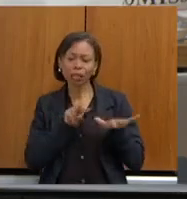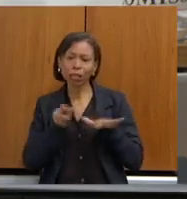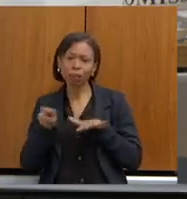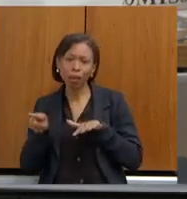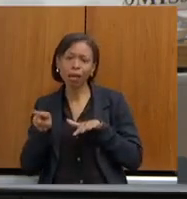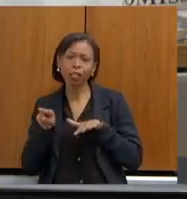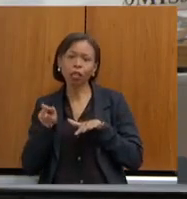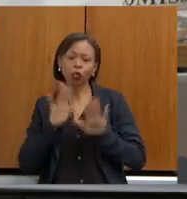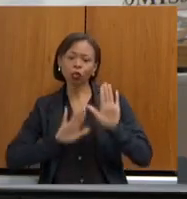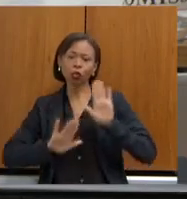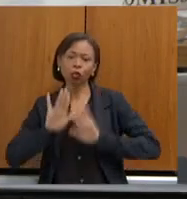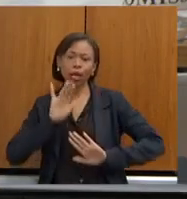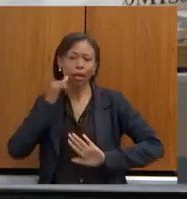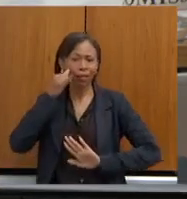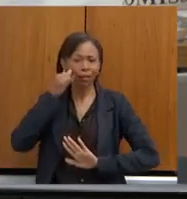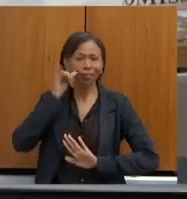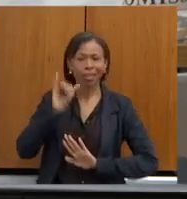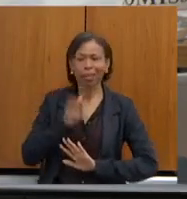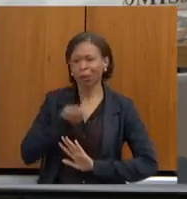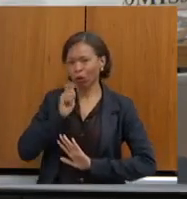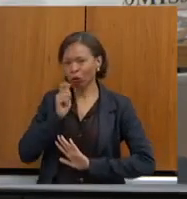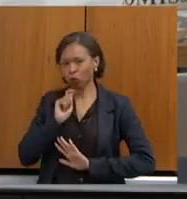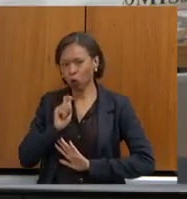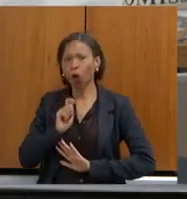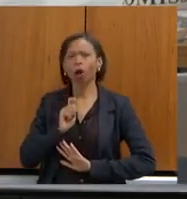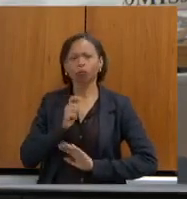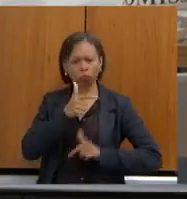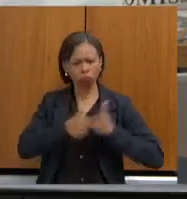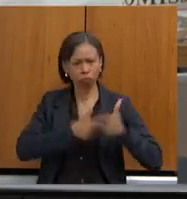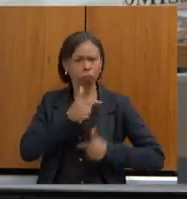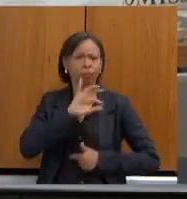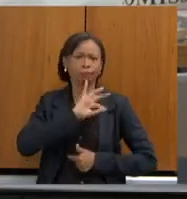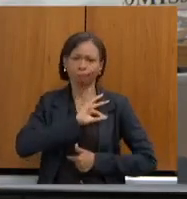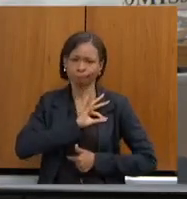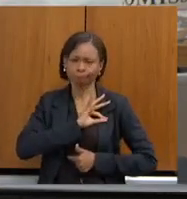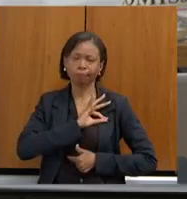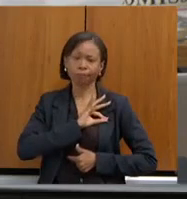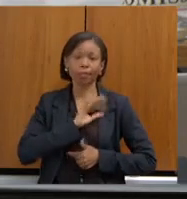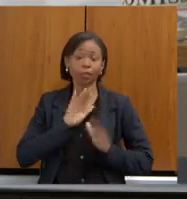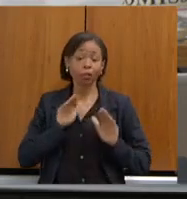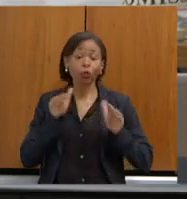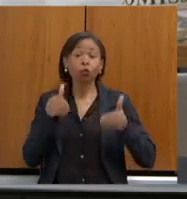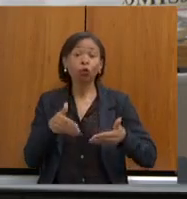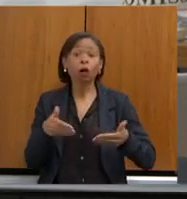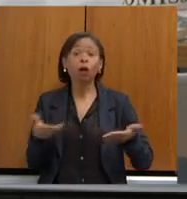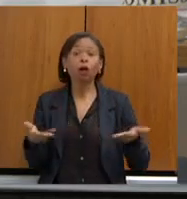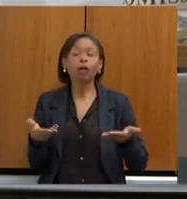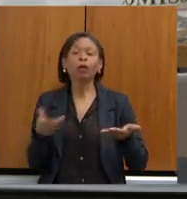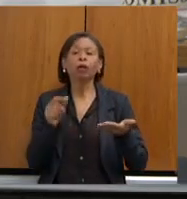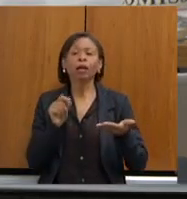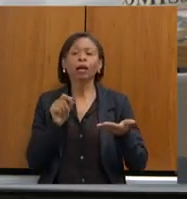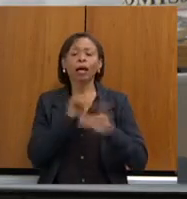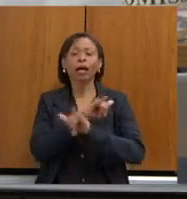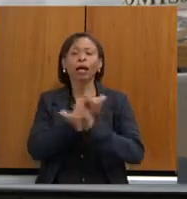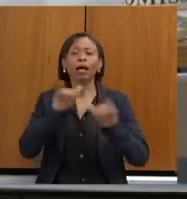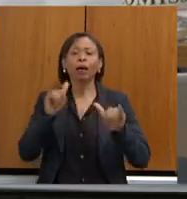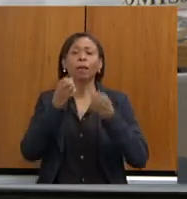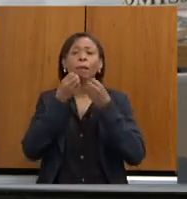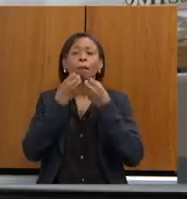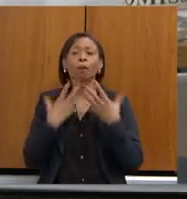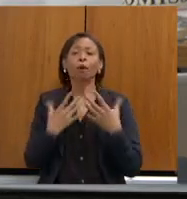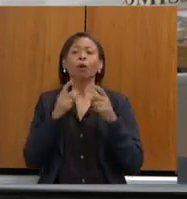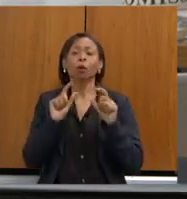muita operação policial e foca aqui a boa notícia senhora porque a gente pode dar não é de